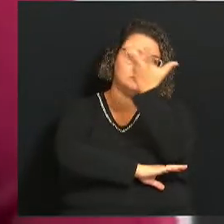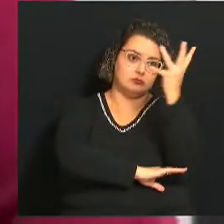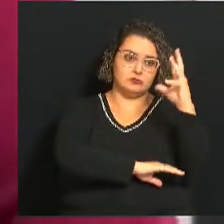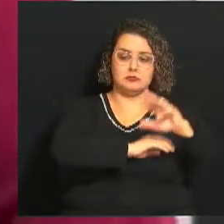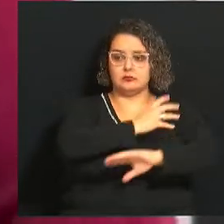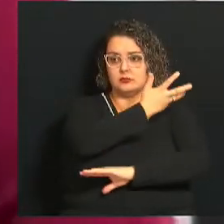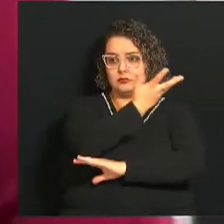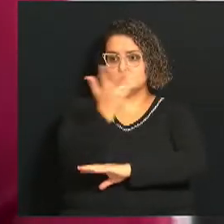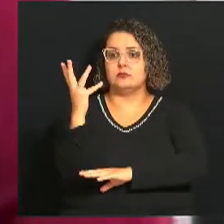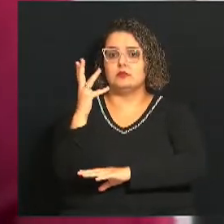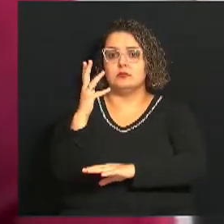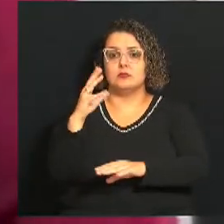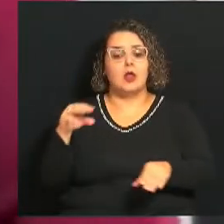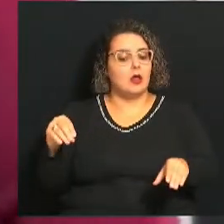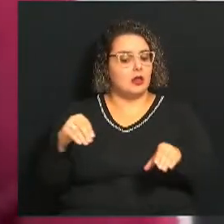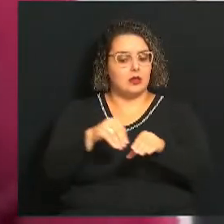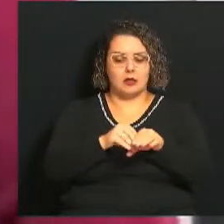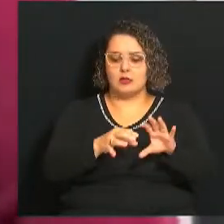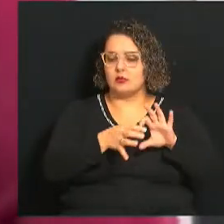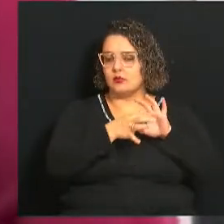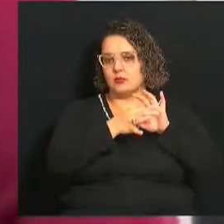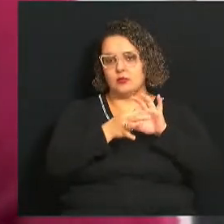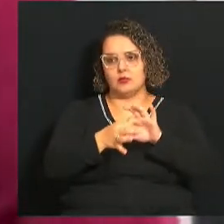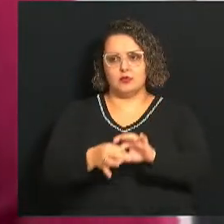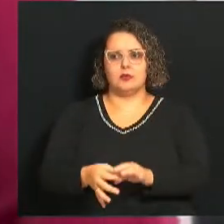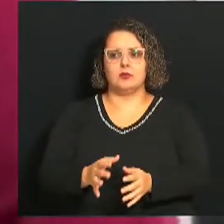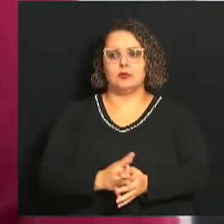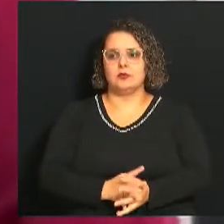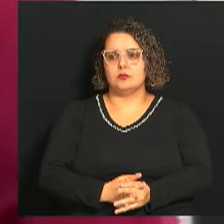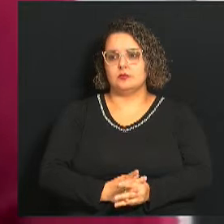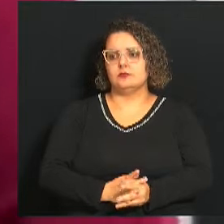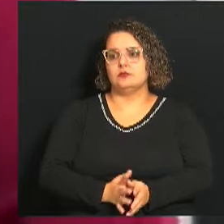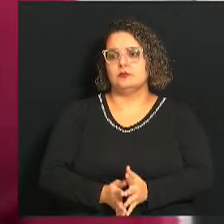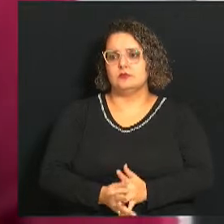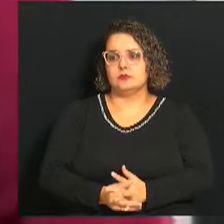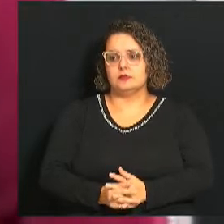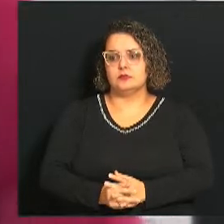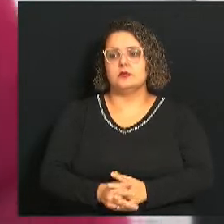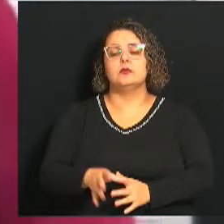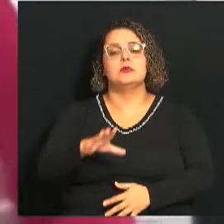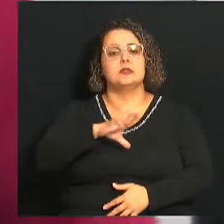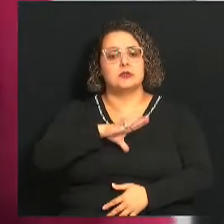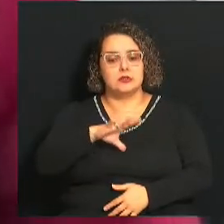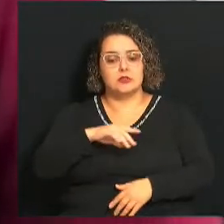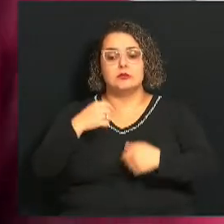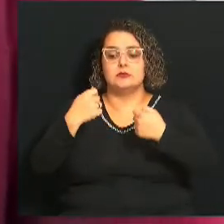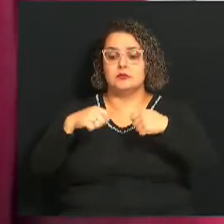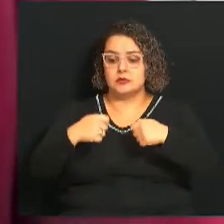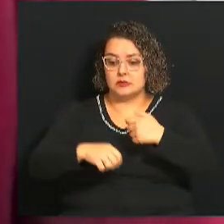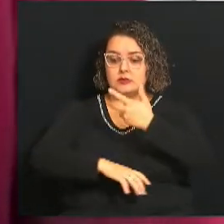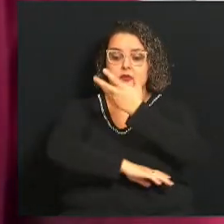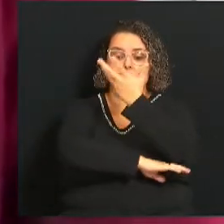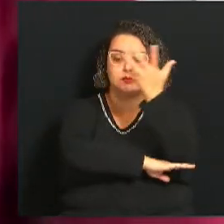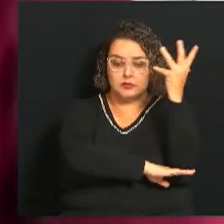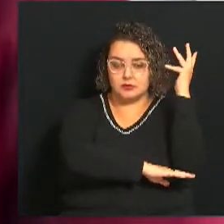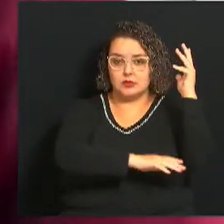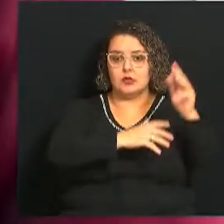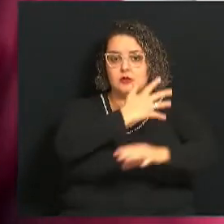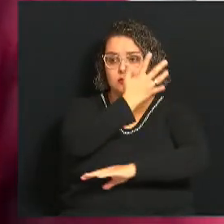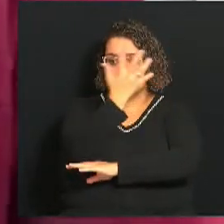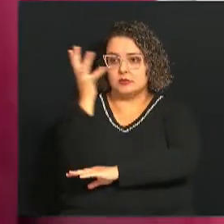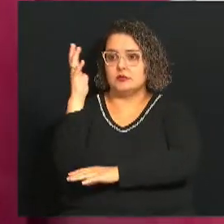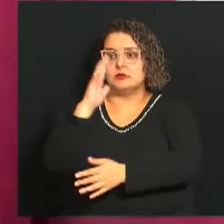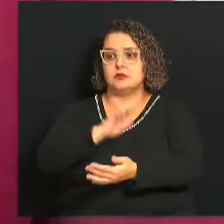nosso contexto, né? Hoje, cada vez mais, as cidades precisam de árvore, né? Nós estamos